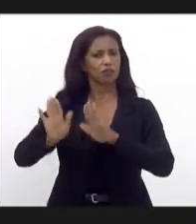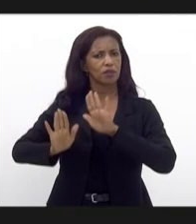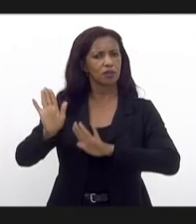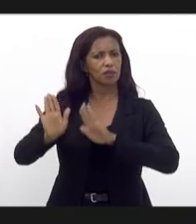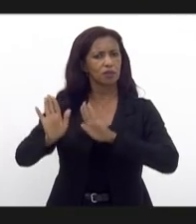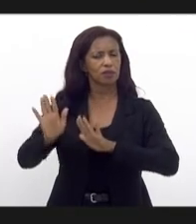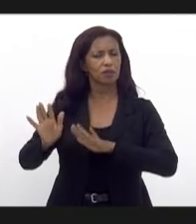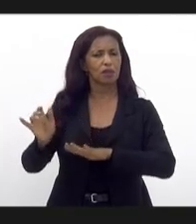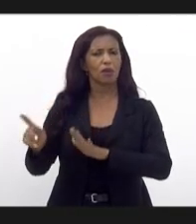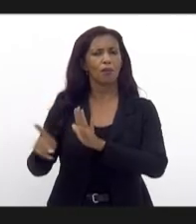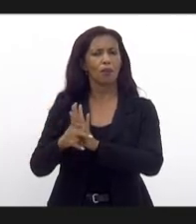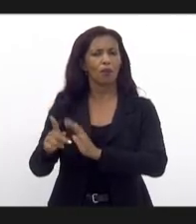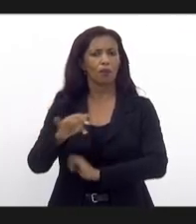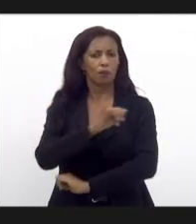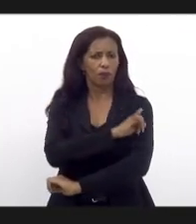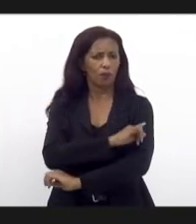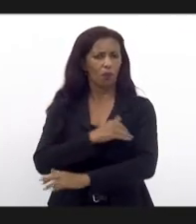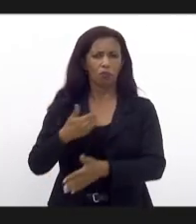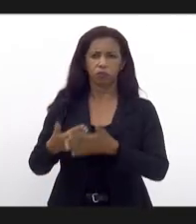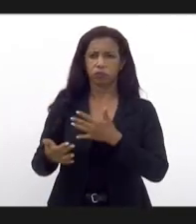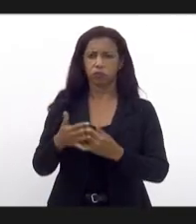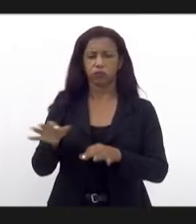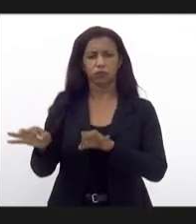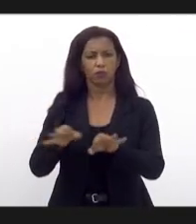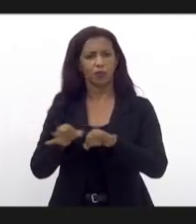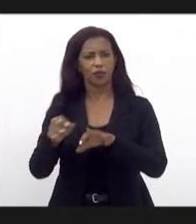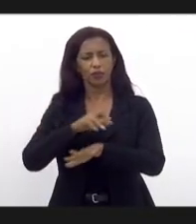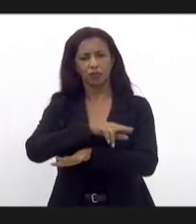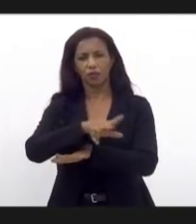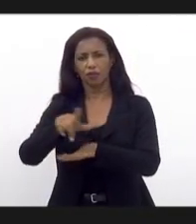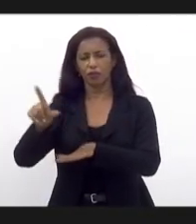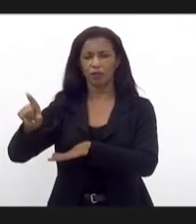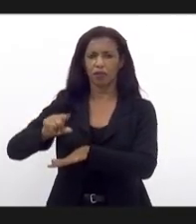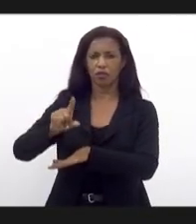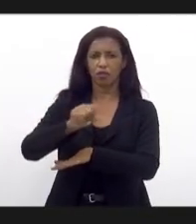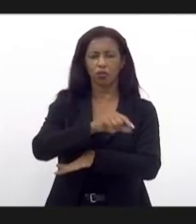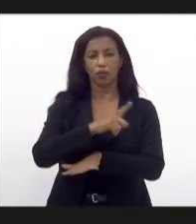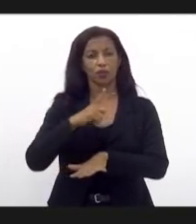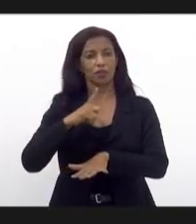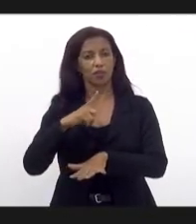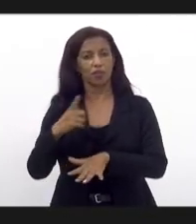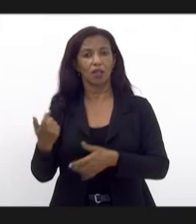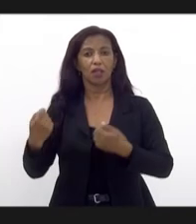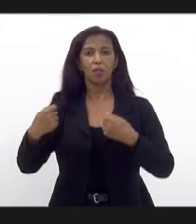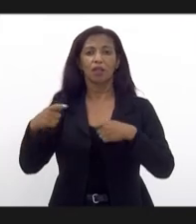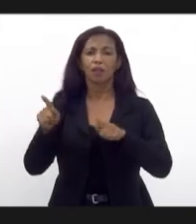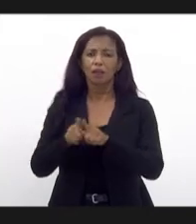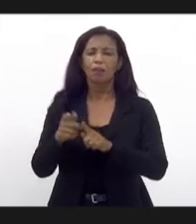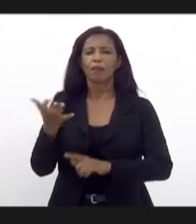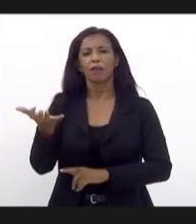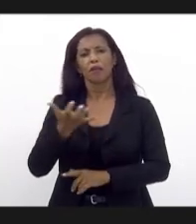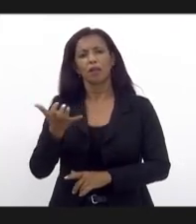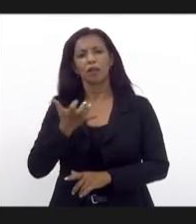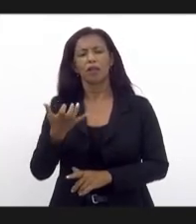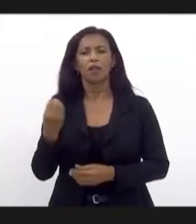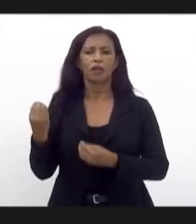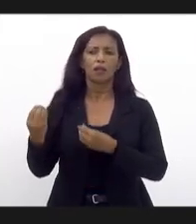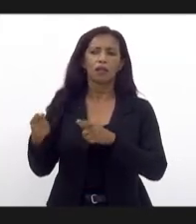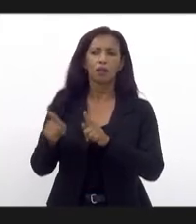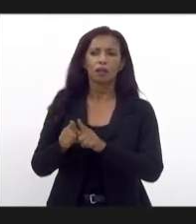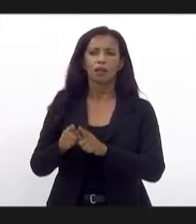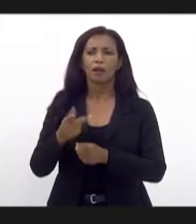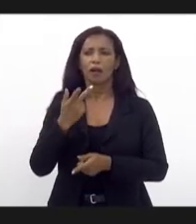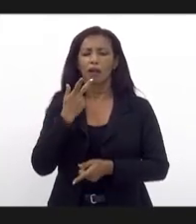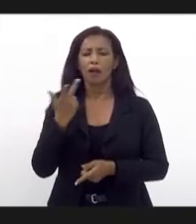para o Rio de Janeiro, qualquer que seja o projeto, dentre várias opções que existem. Queria também dizer o seguinte, concomitantemente,